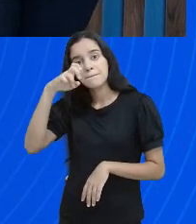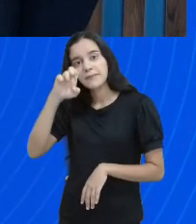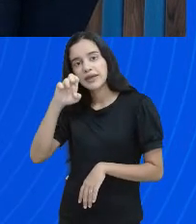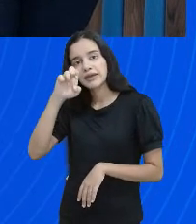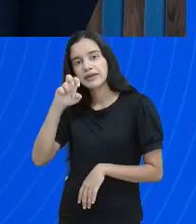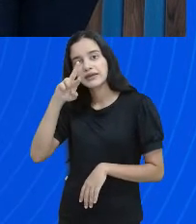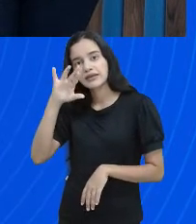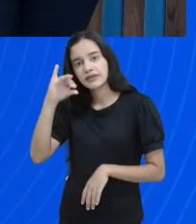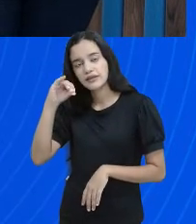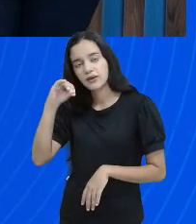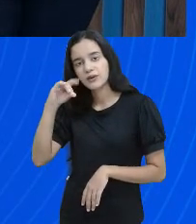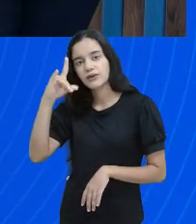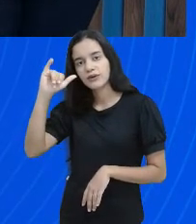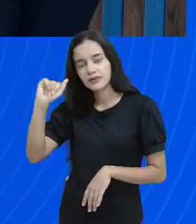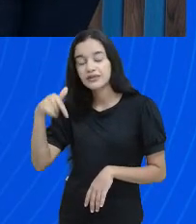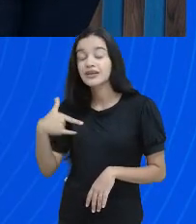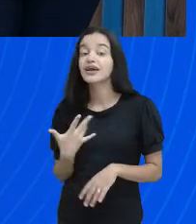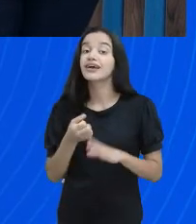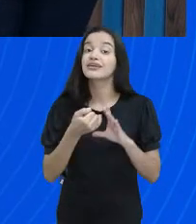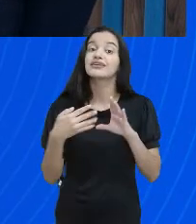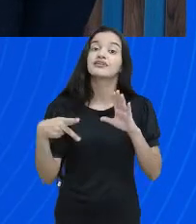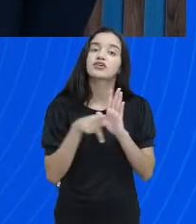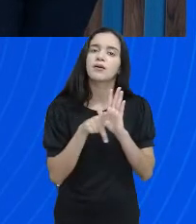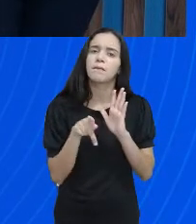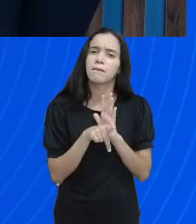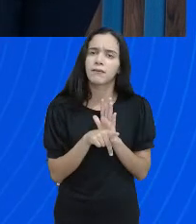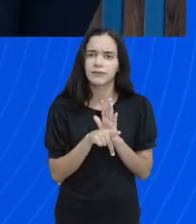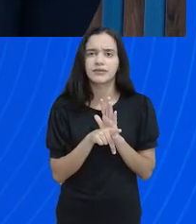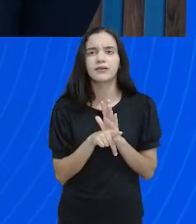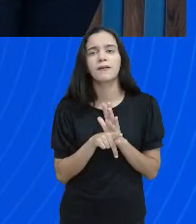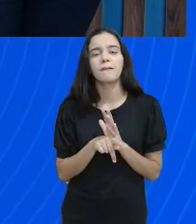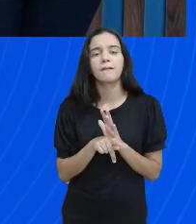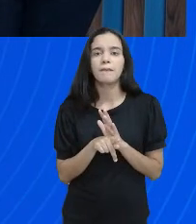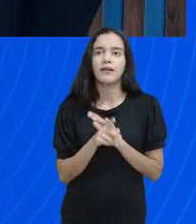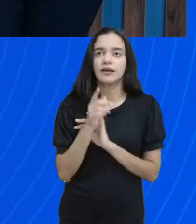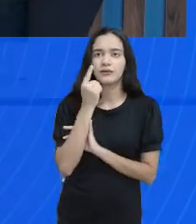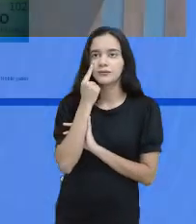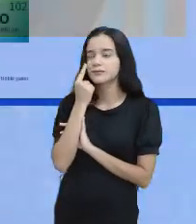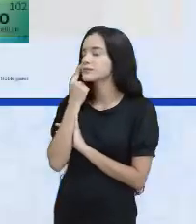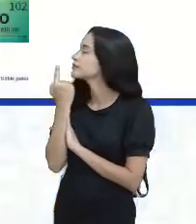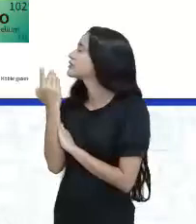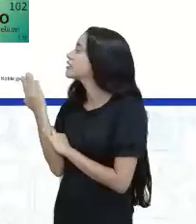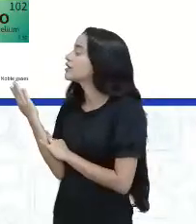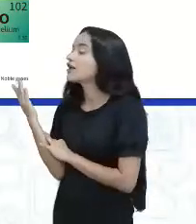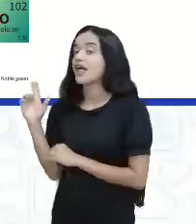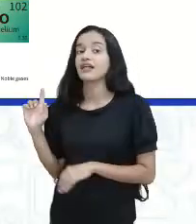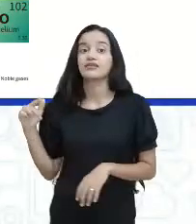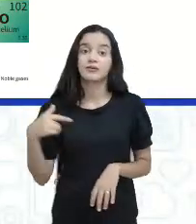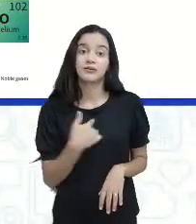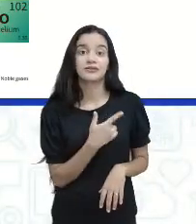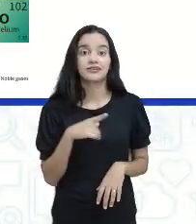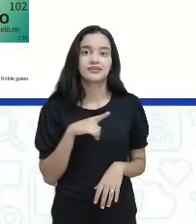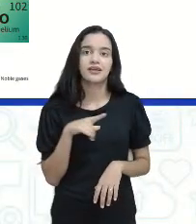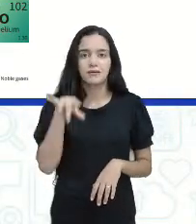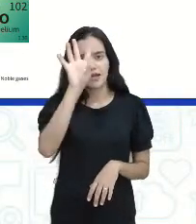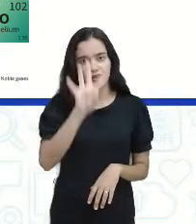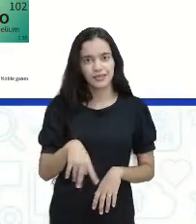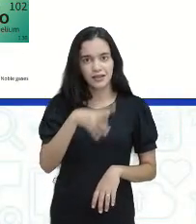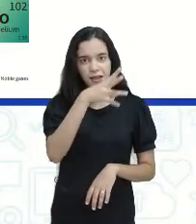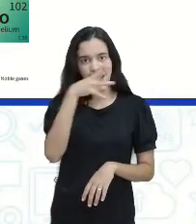né, características que faziam sentido, né, prof? E aí temos, né, a nossa